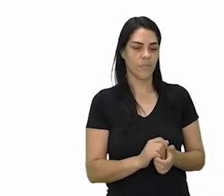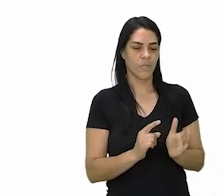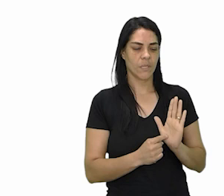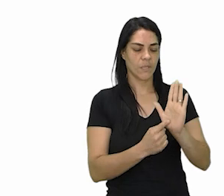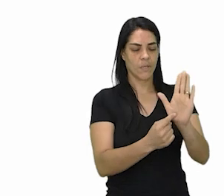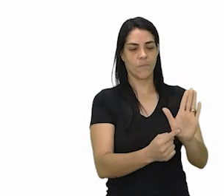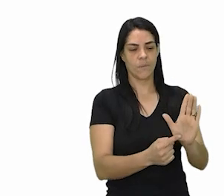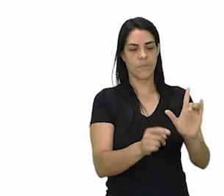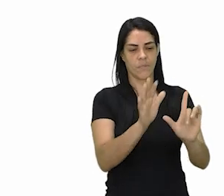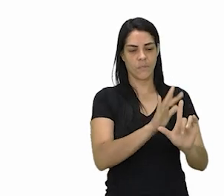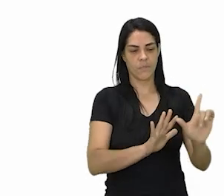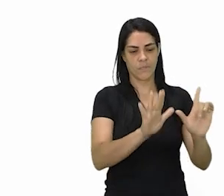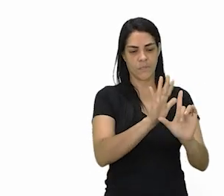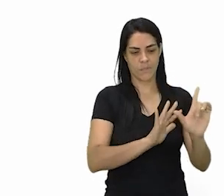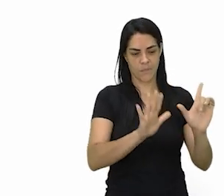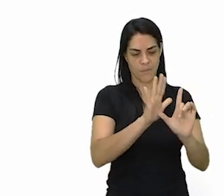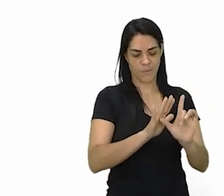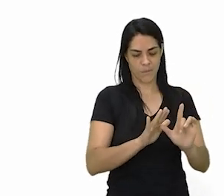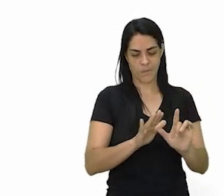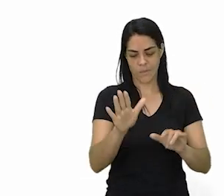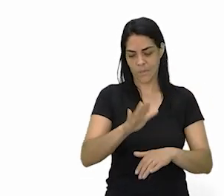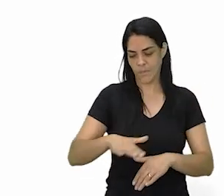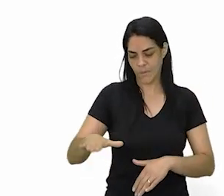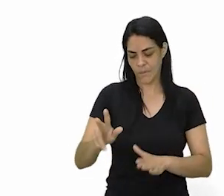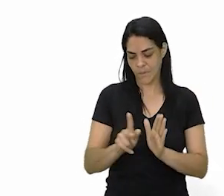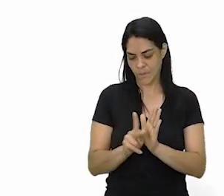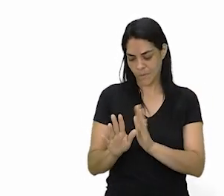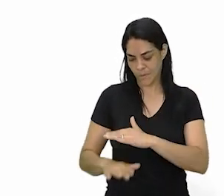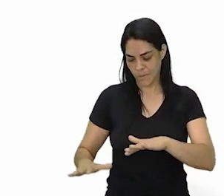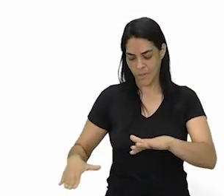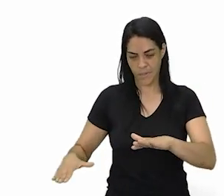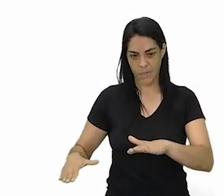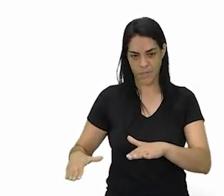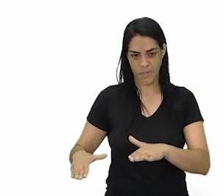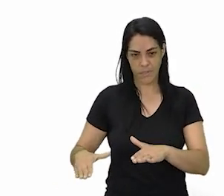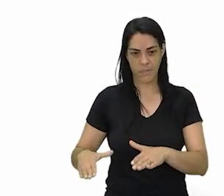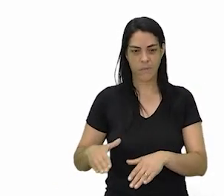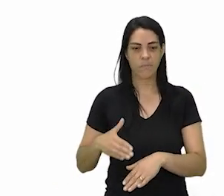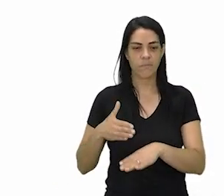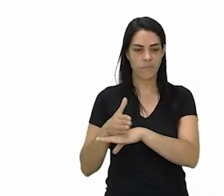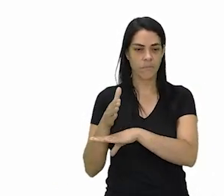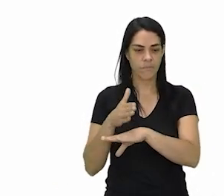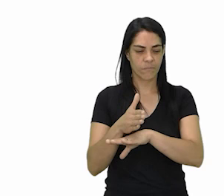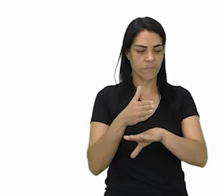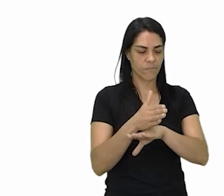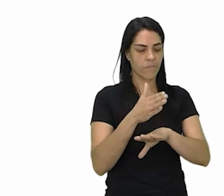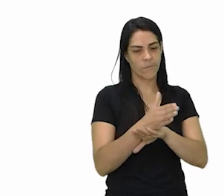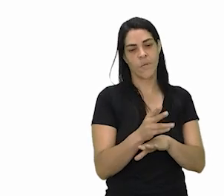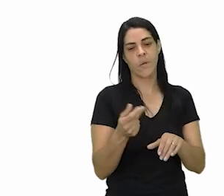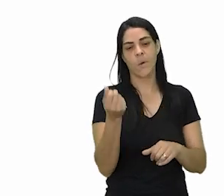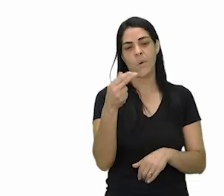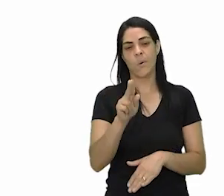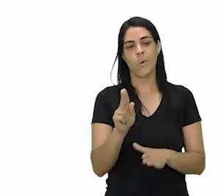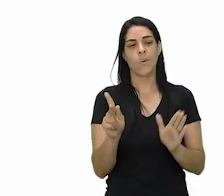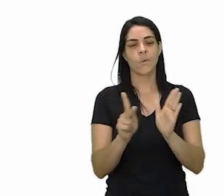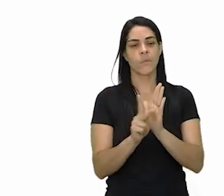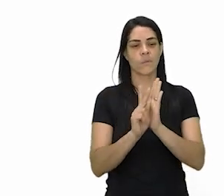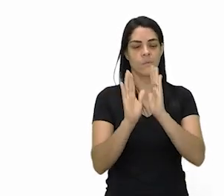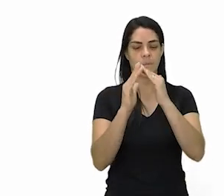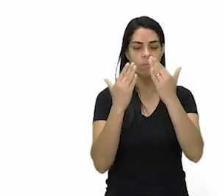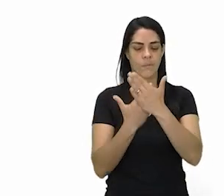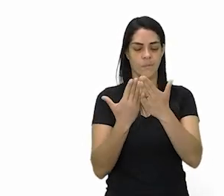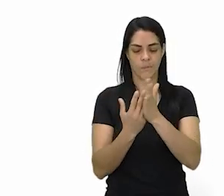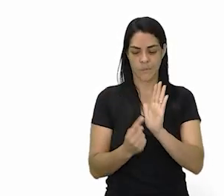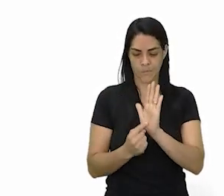daquele espaço em que as crianças vão estar passando. Ou na própria escola, né, trazendo outros elementos